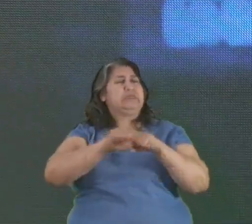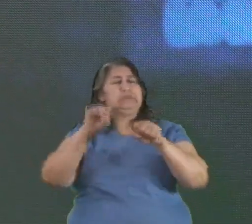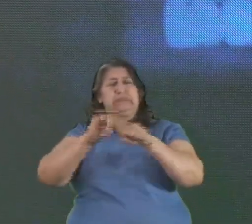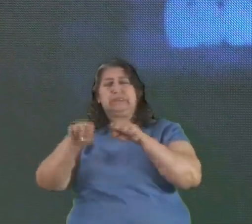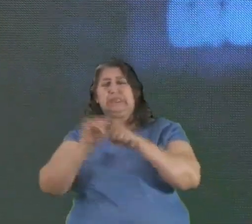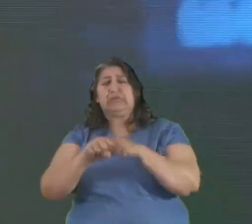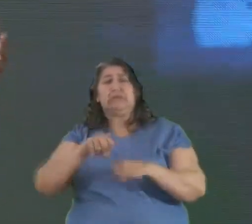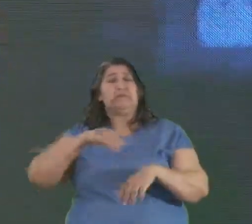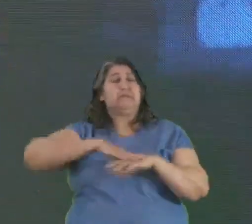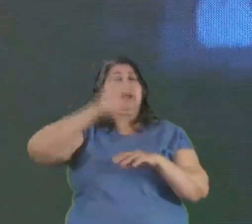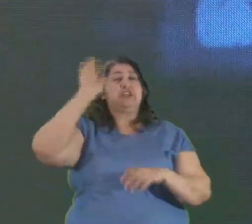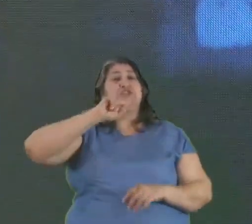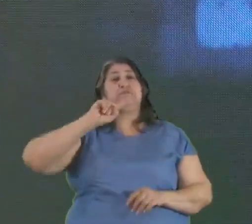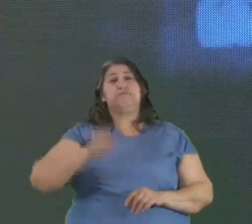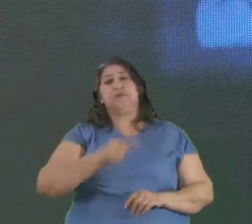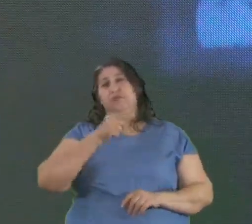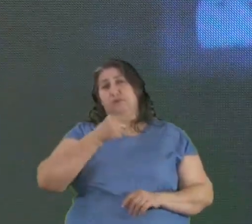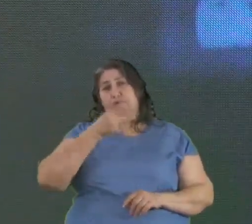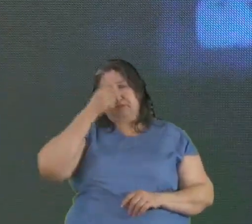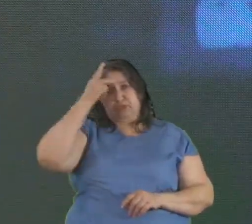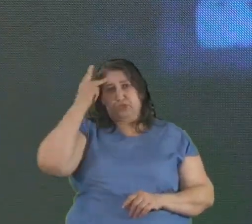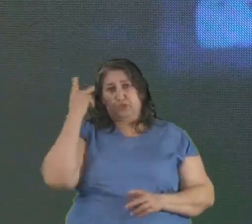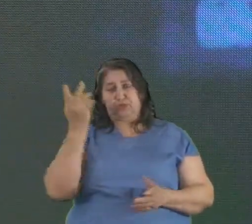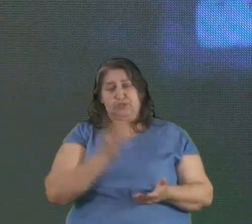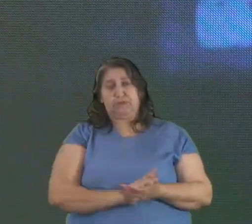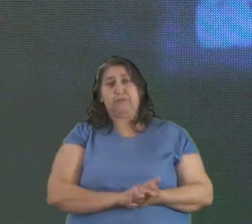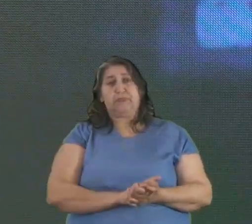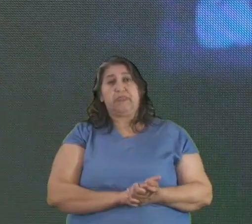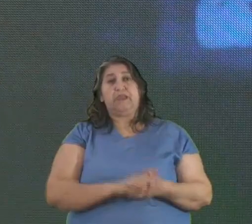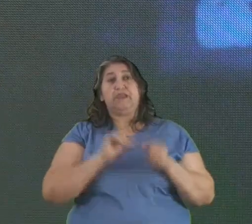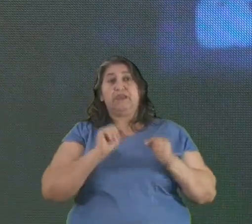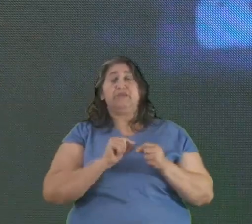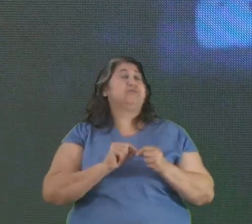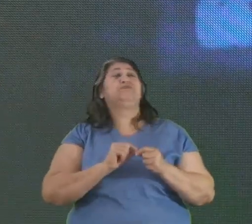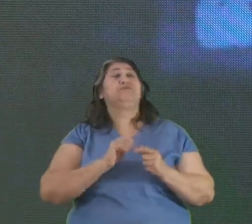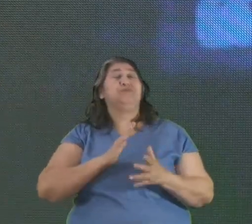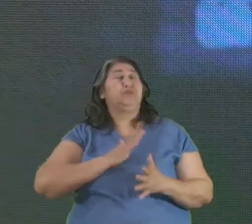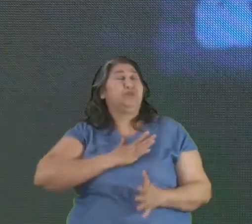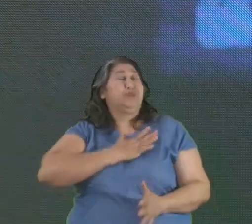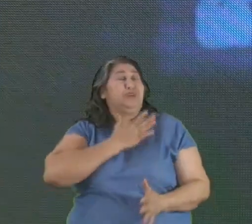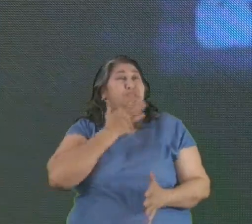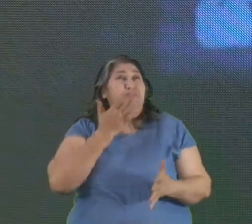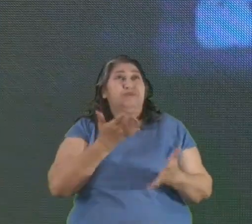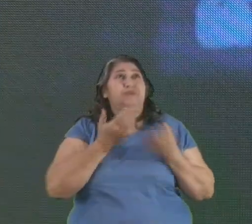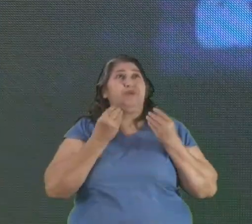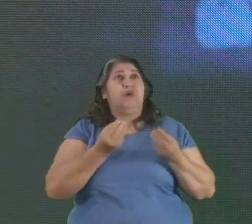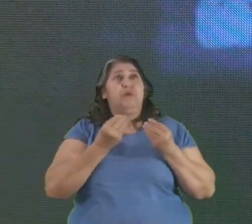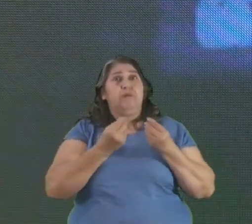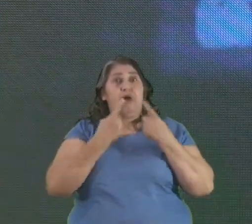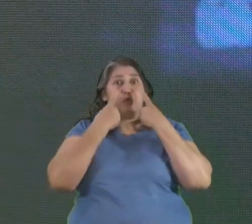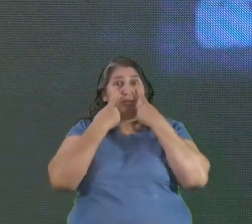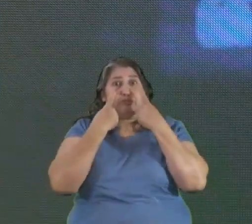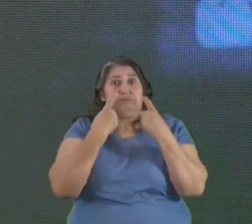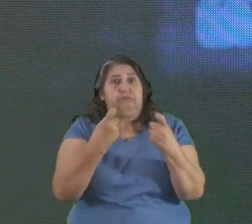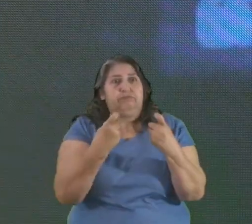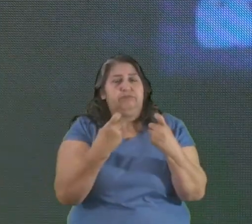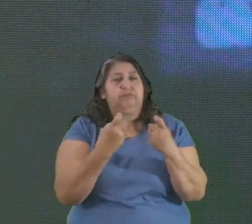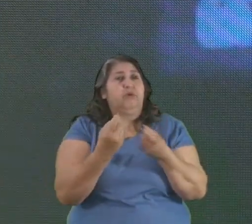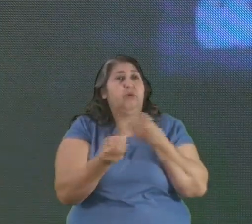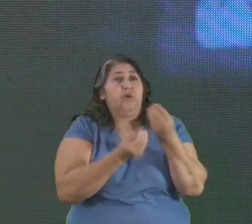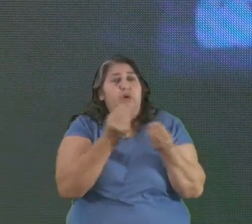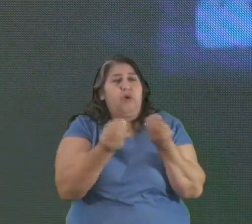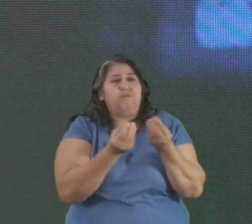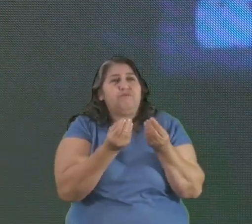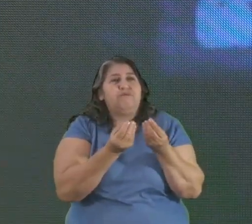mortas, e algo terrível, algo que nos chama a atenção, porque é um fato que nos mostra